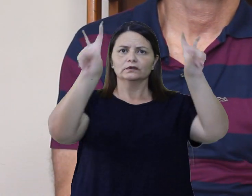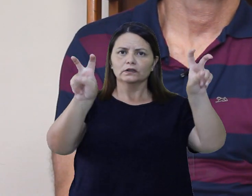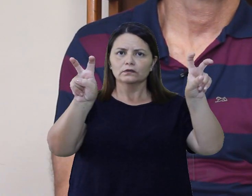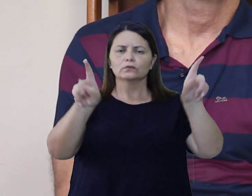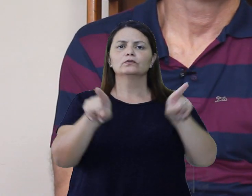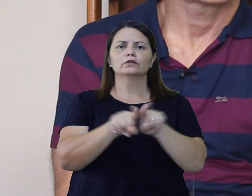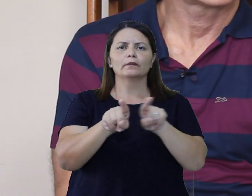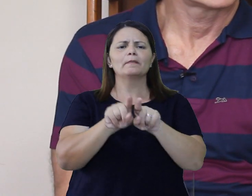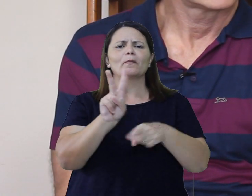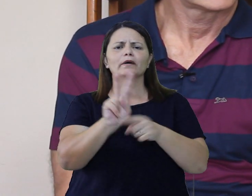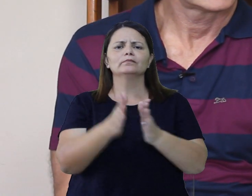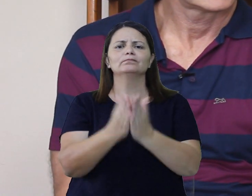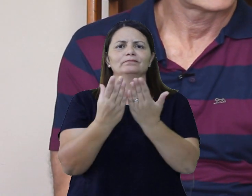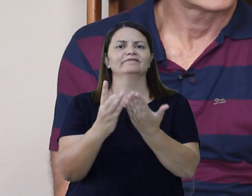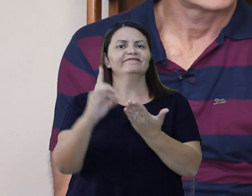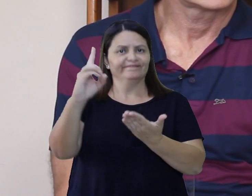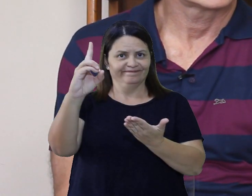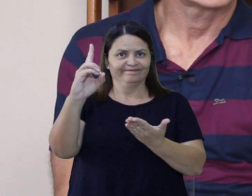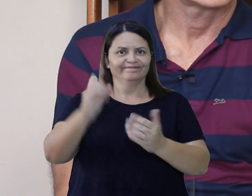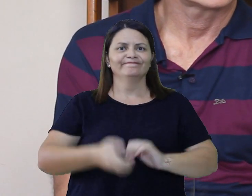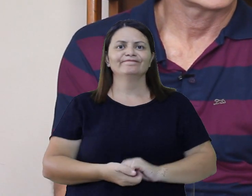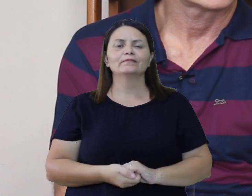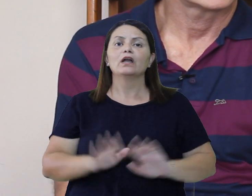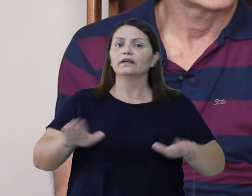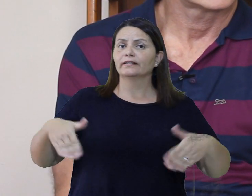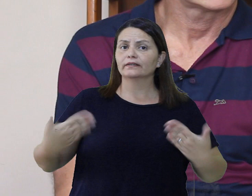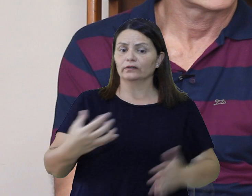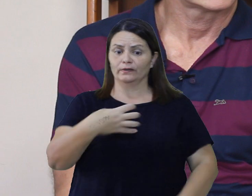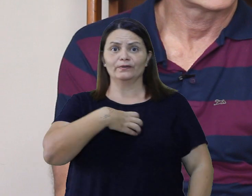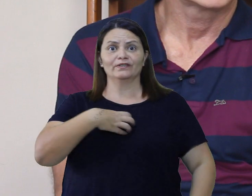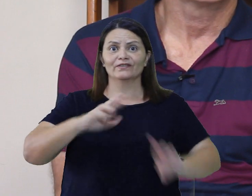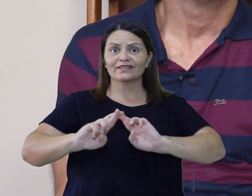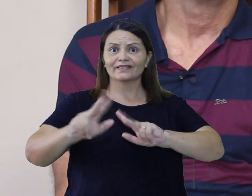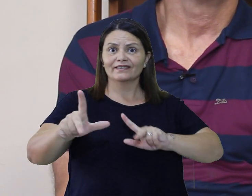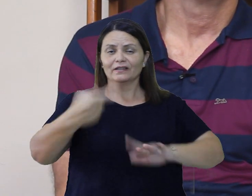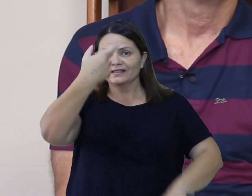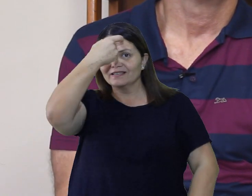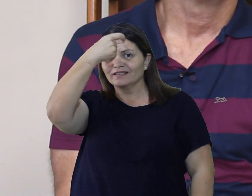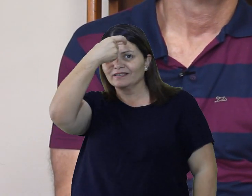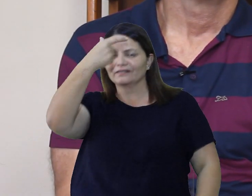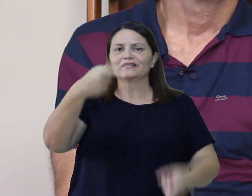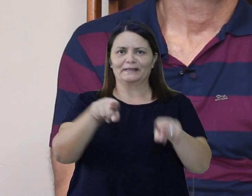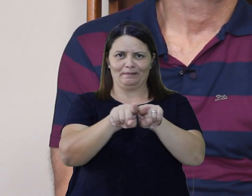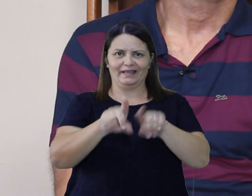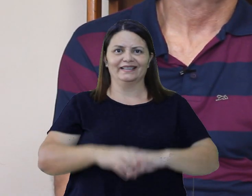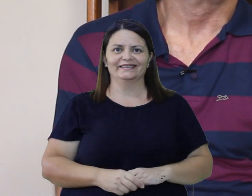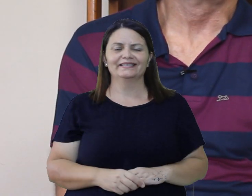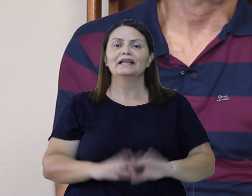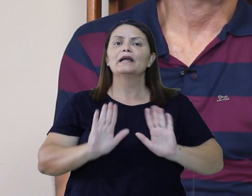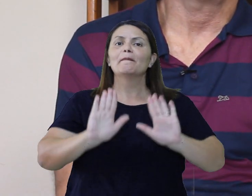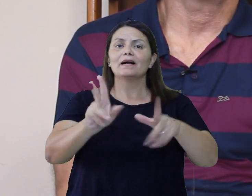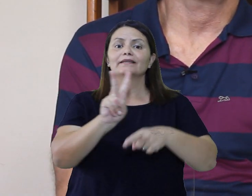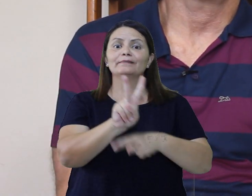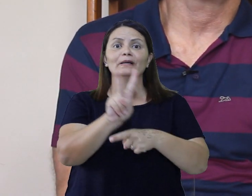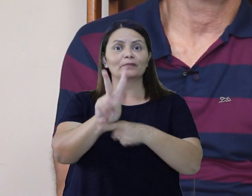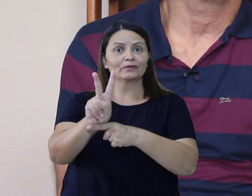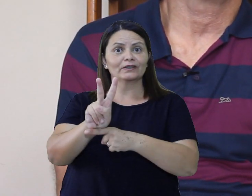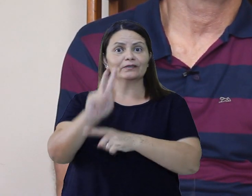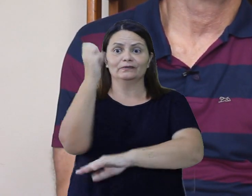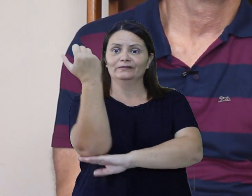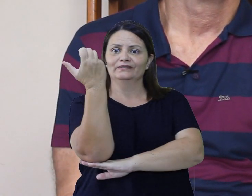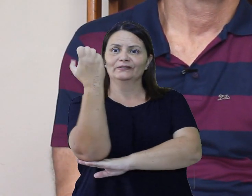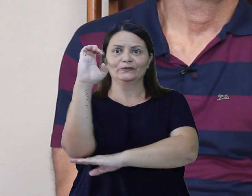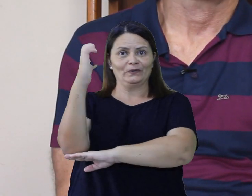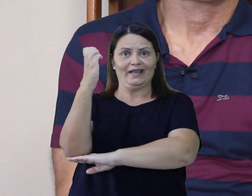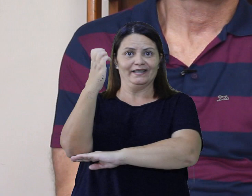textos para guardar a palavra de Deus. Então tem uma conotação espiritual também, mas é uma proteção do